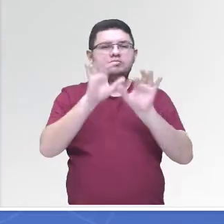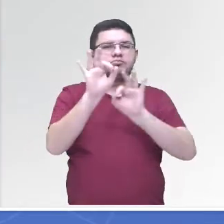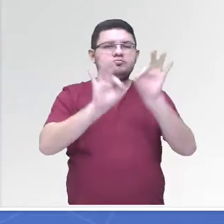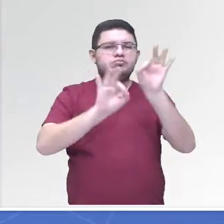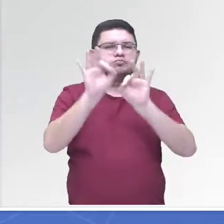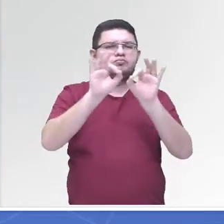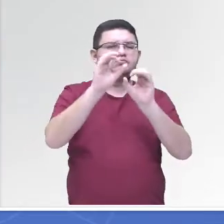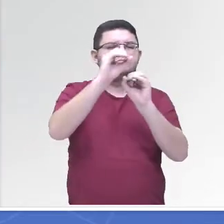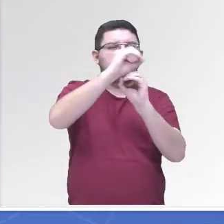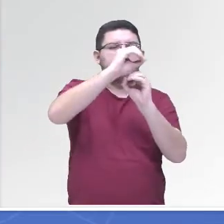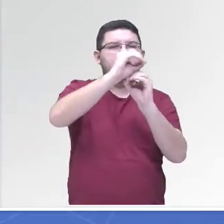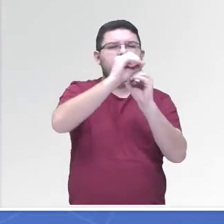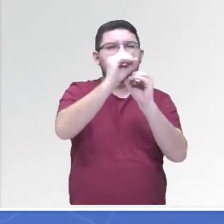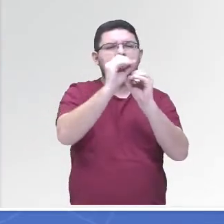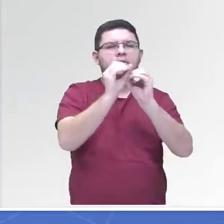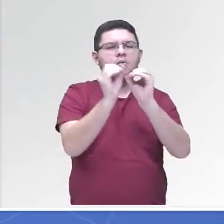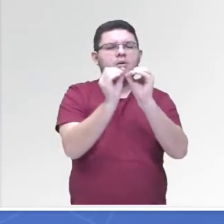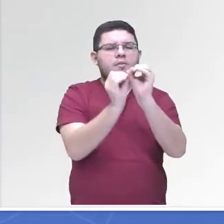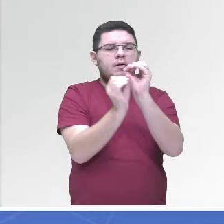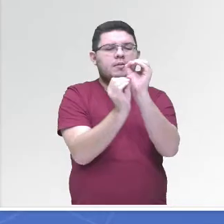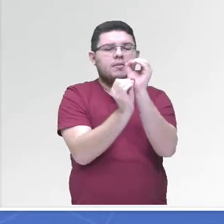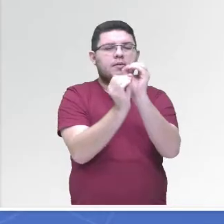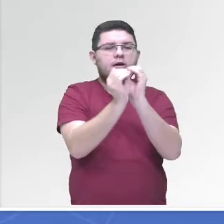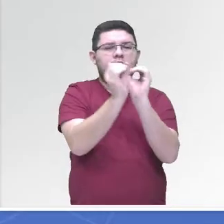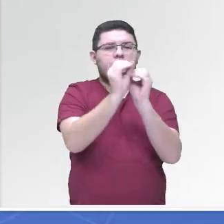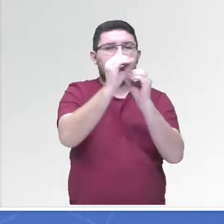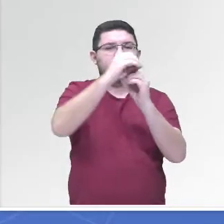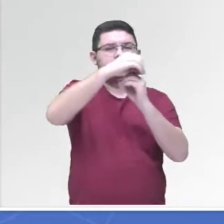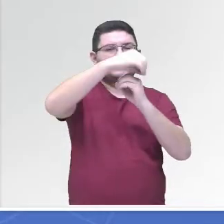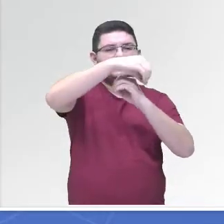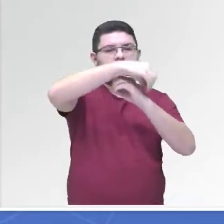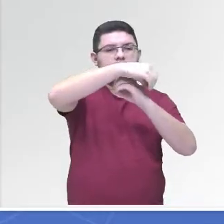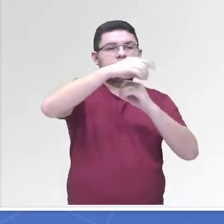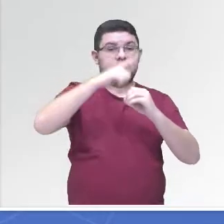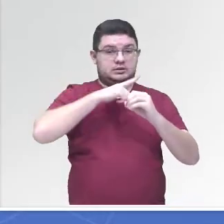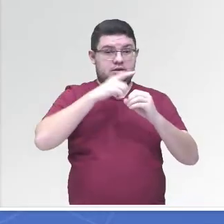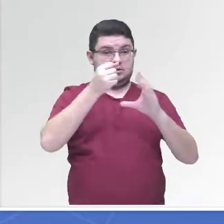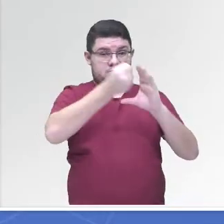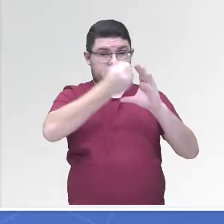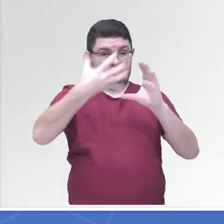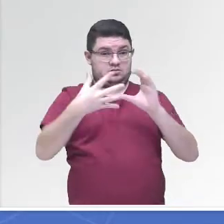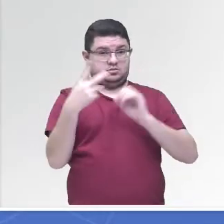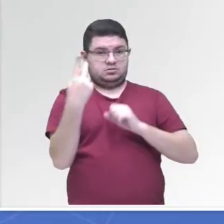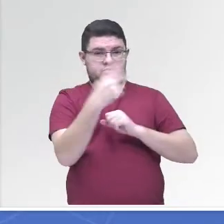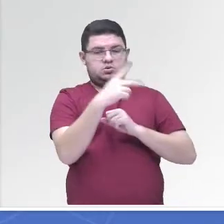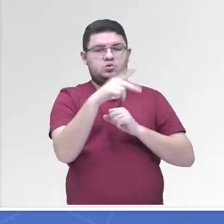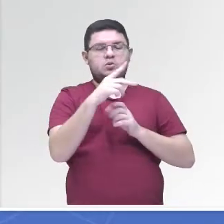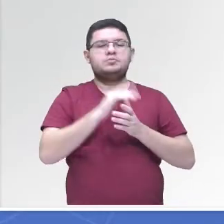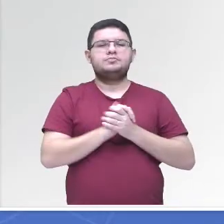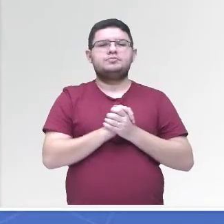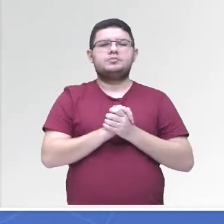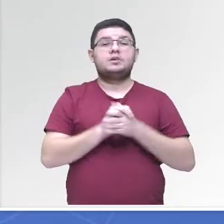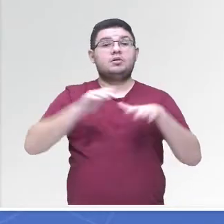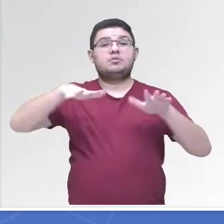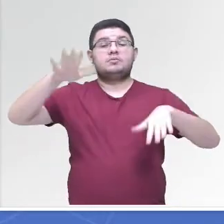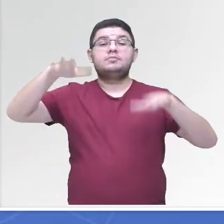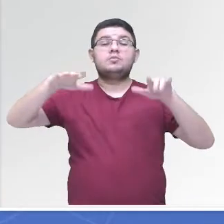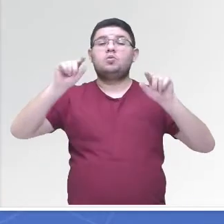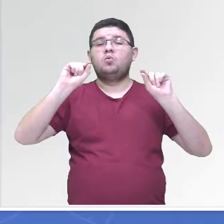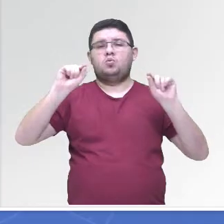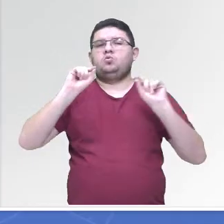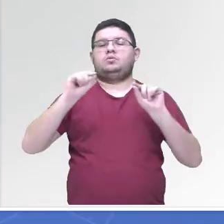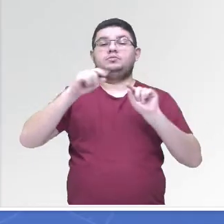de forma que tenham suas características. E a geometria presente ali, dependendo do tipo